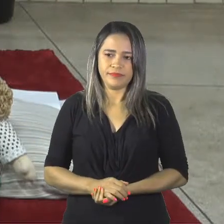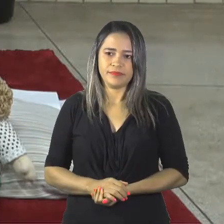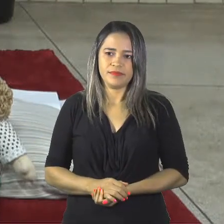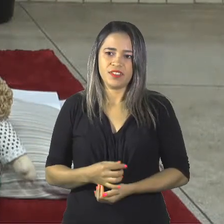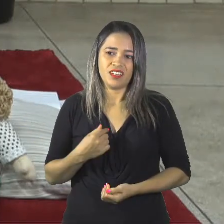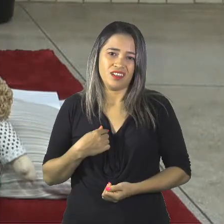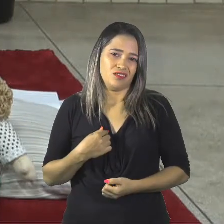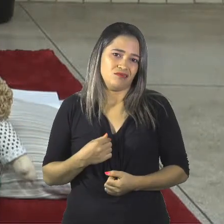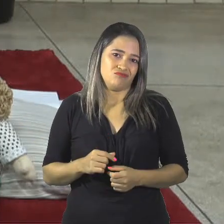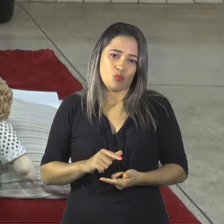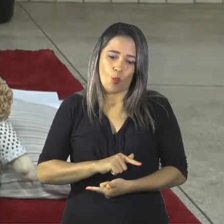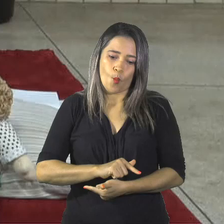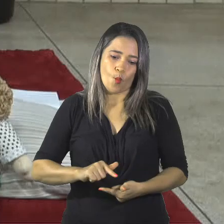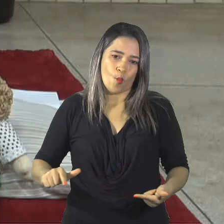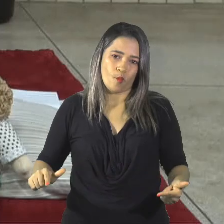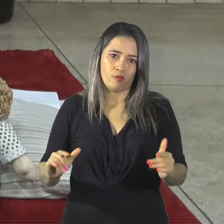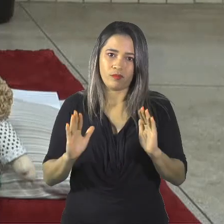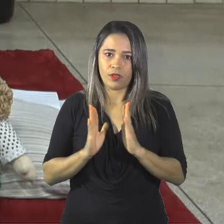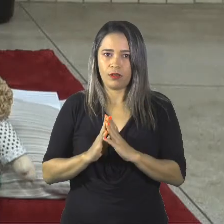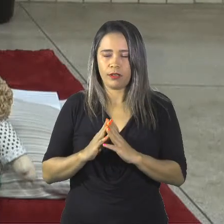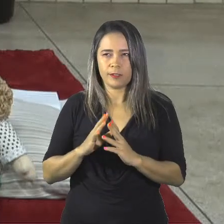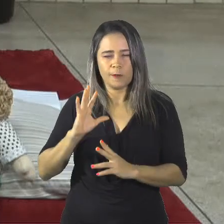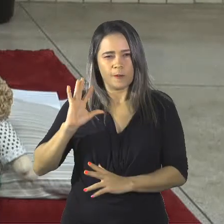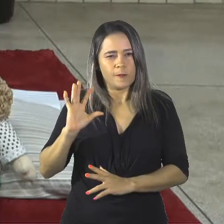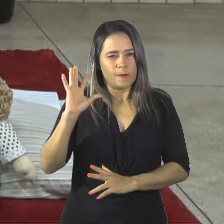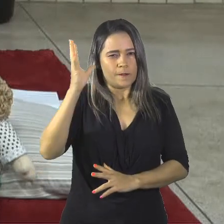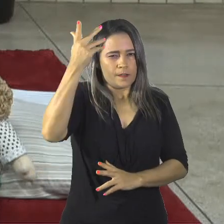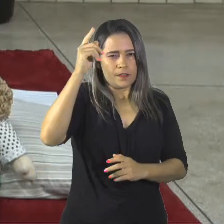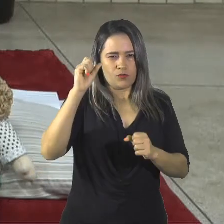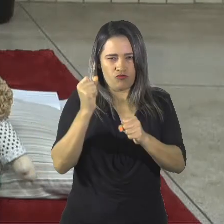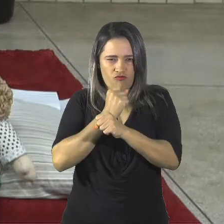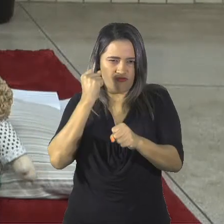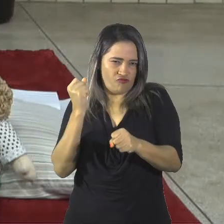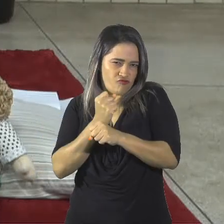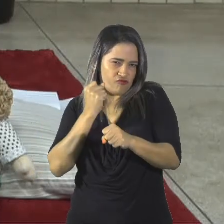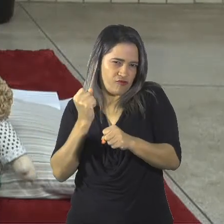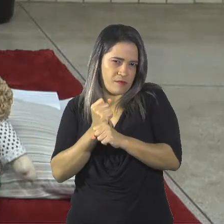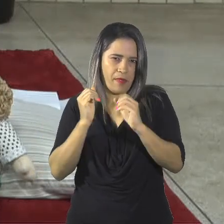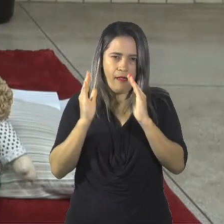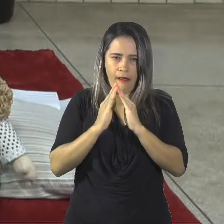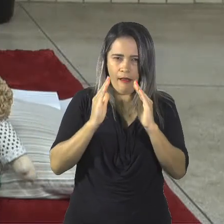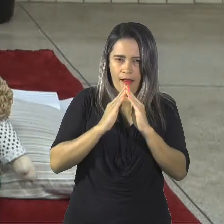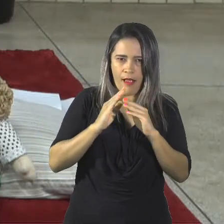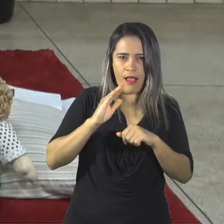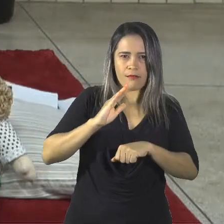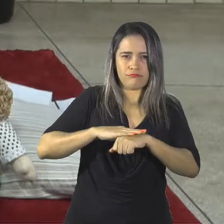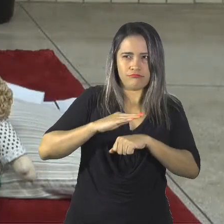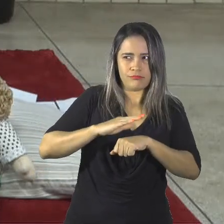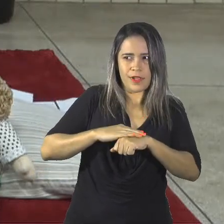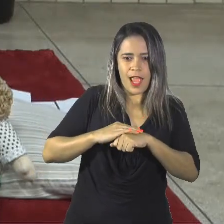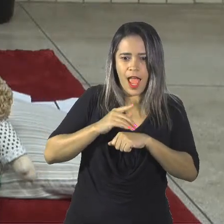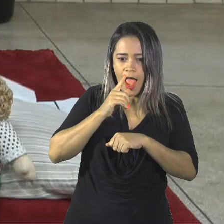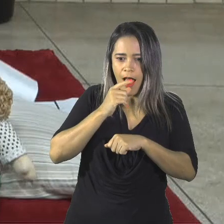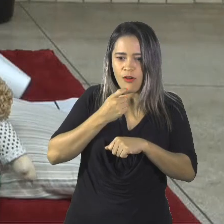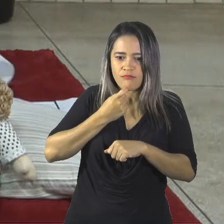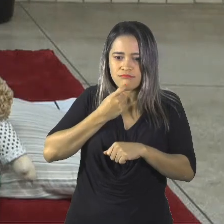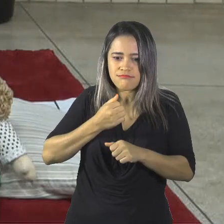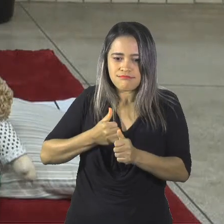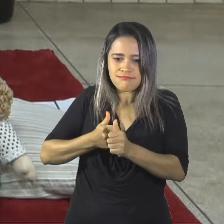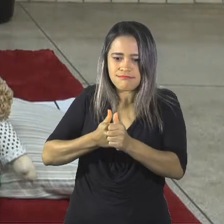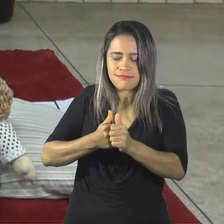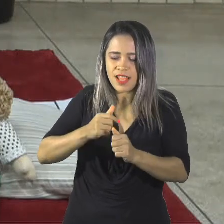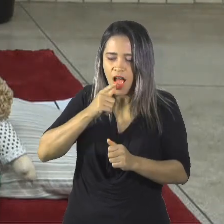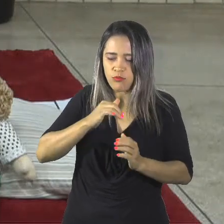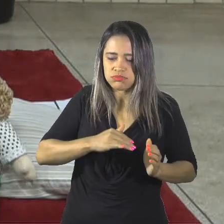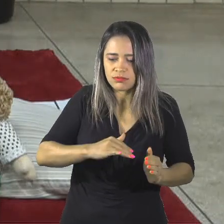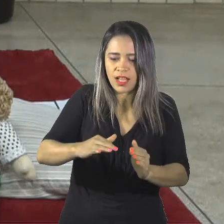Fiquei sem casa. Resolvi então construir a minha casa à beira-mar. Fiz a minha casa com